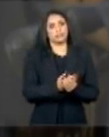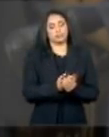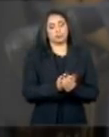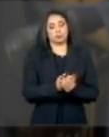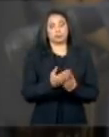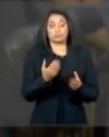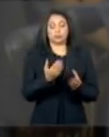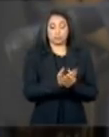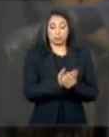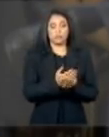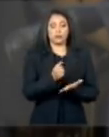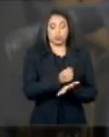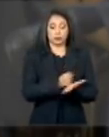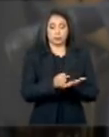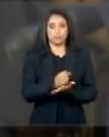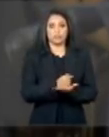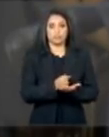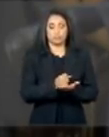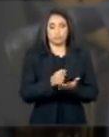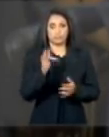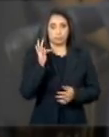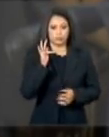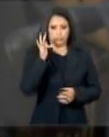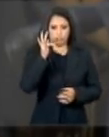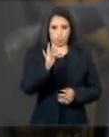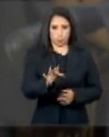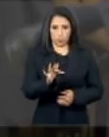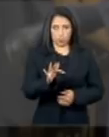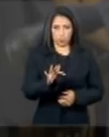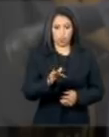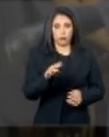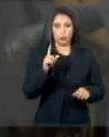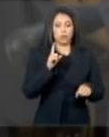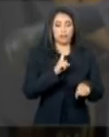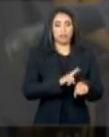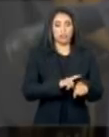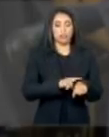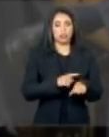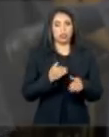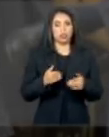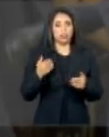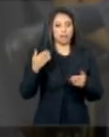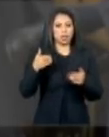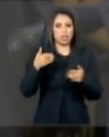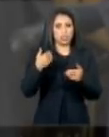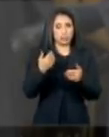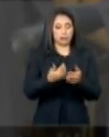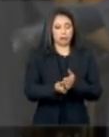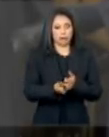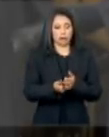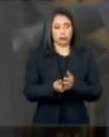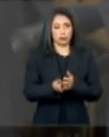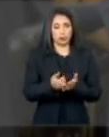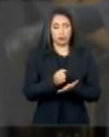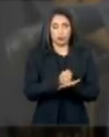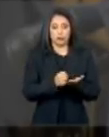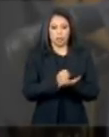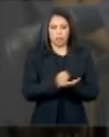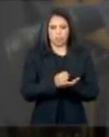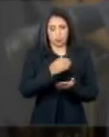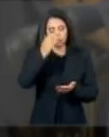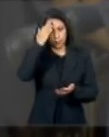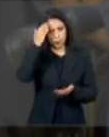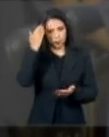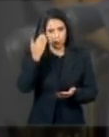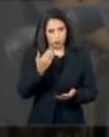o chamado fator tempo os princípios da confiança da boa-fé da certeza da página